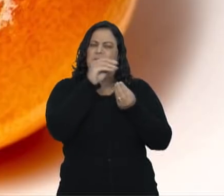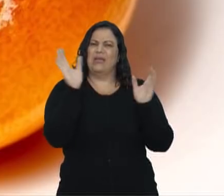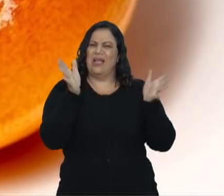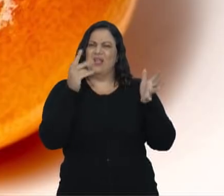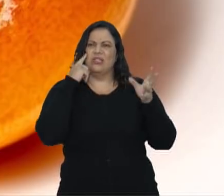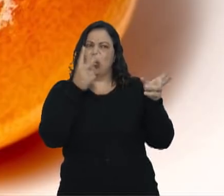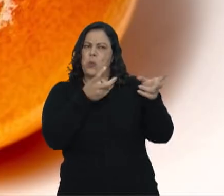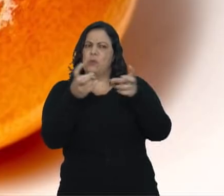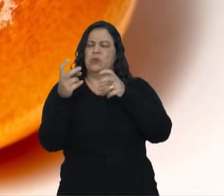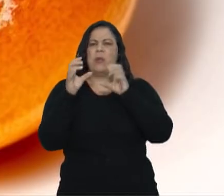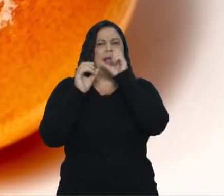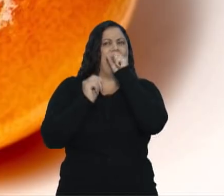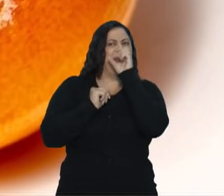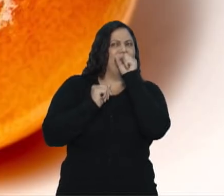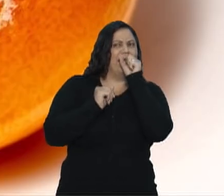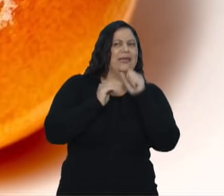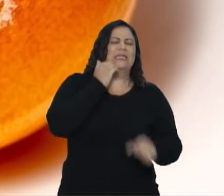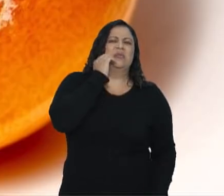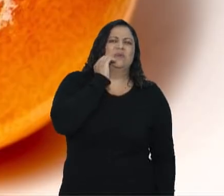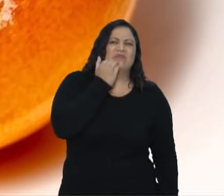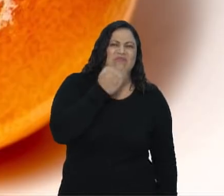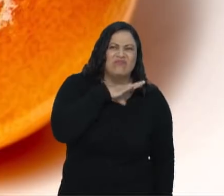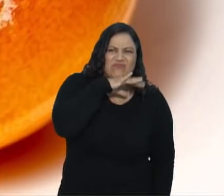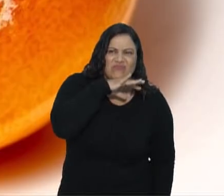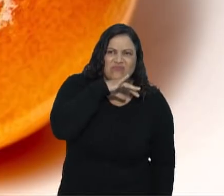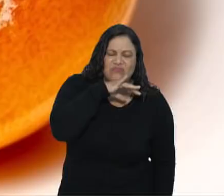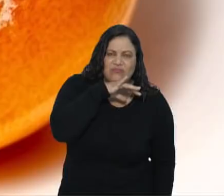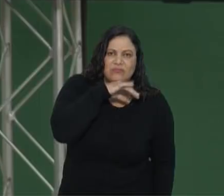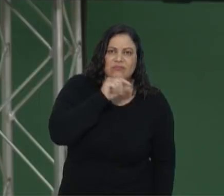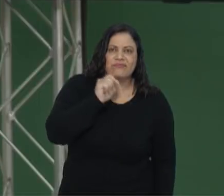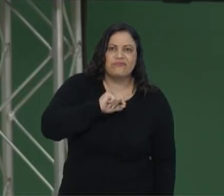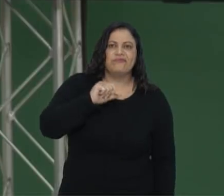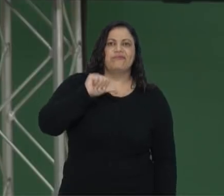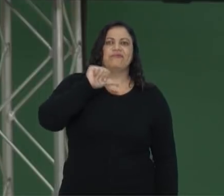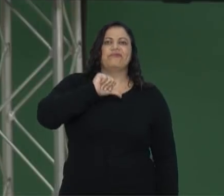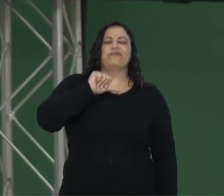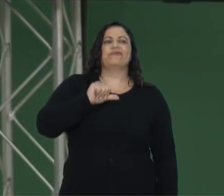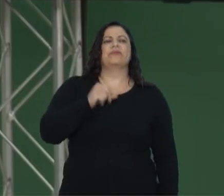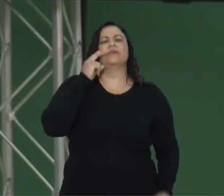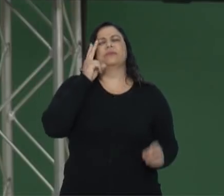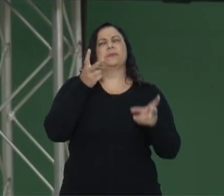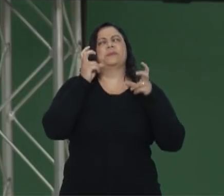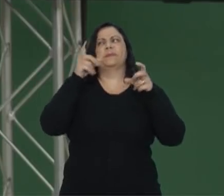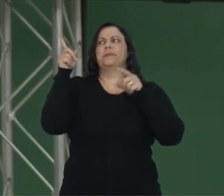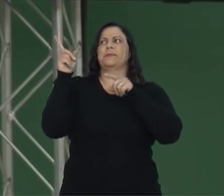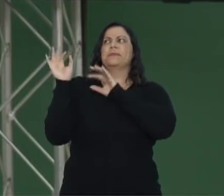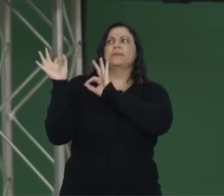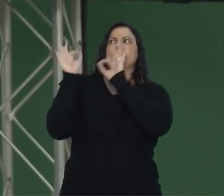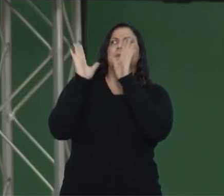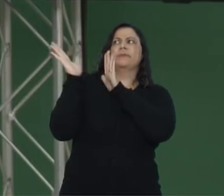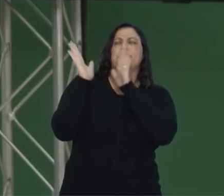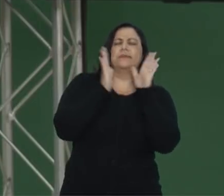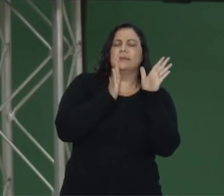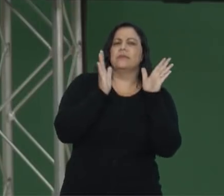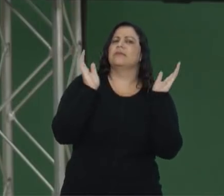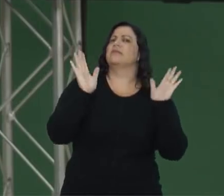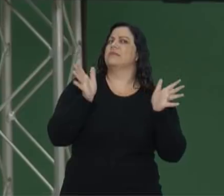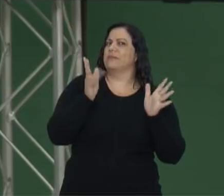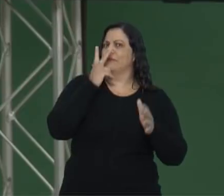observou uma laranja estragada? Parecida com essa imagem? Muito provavelmente